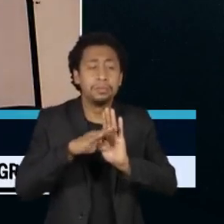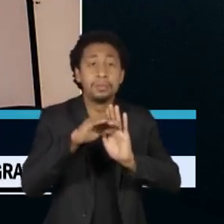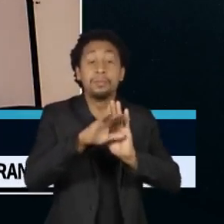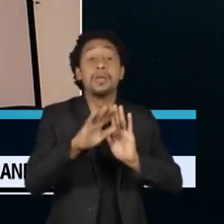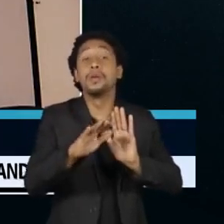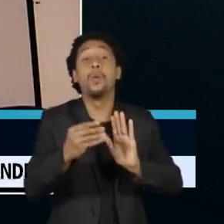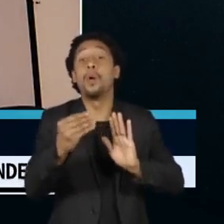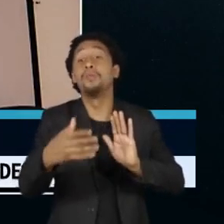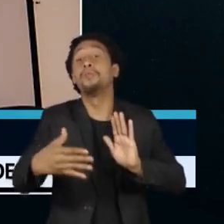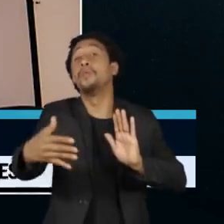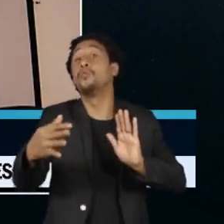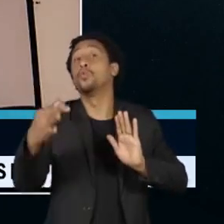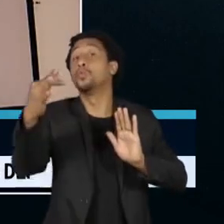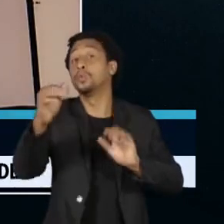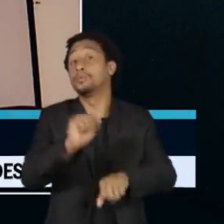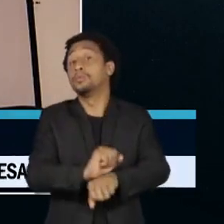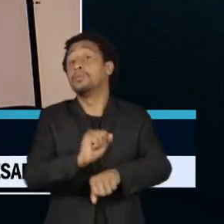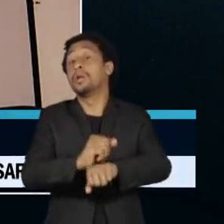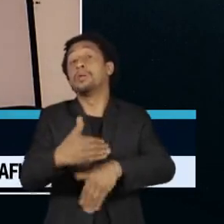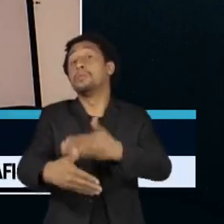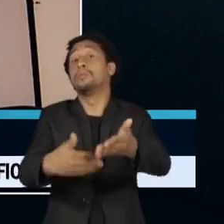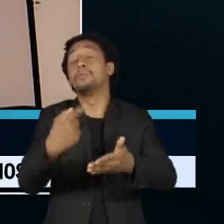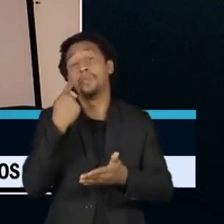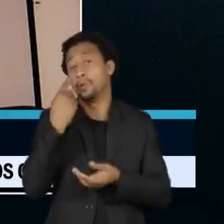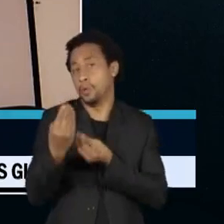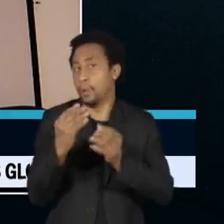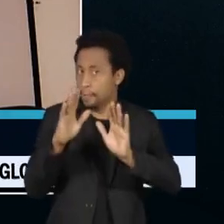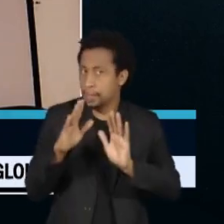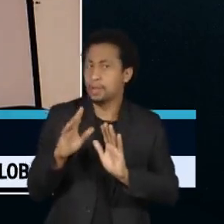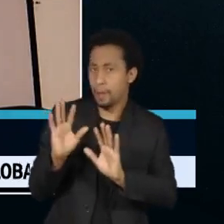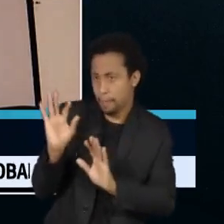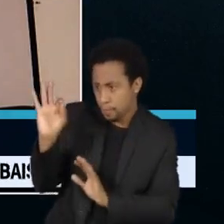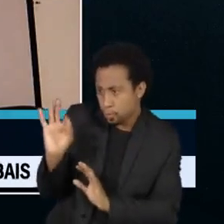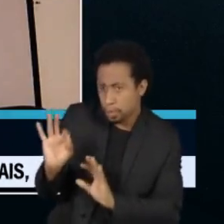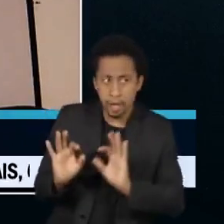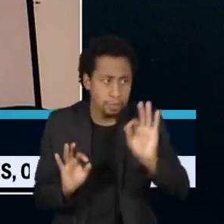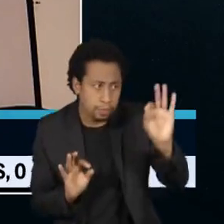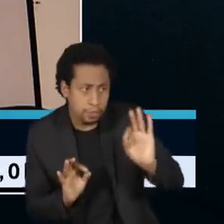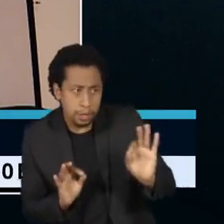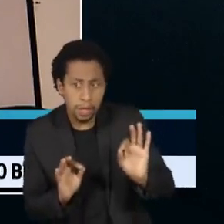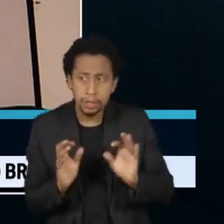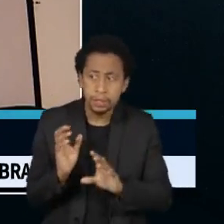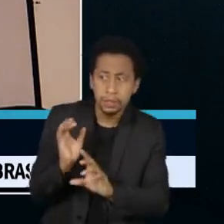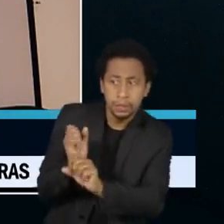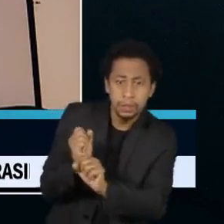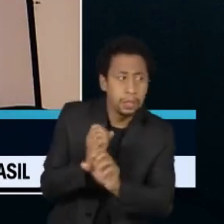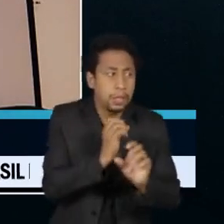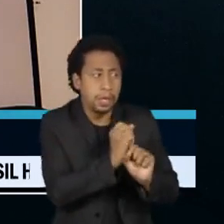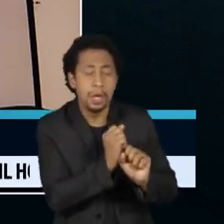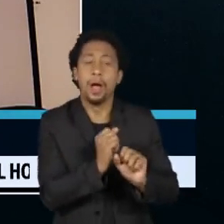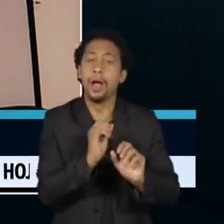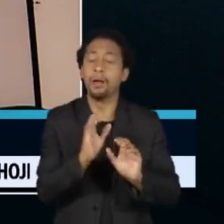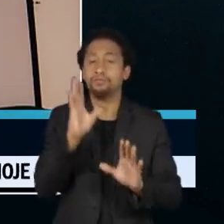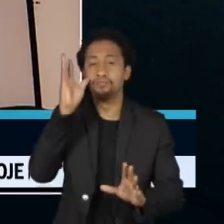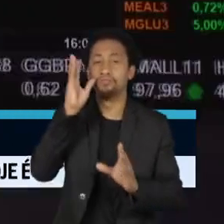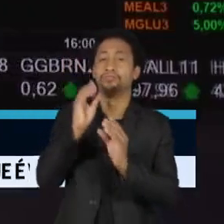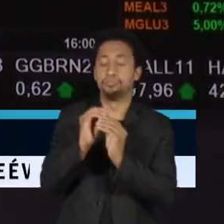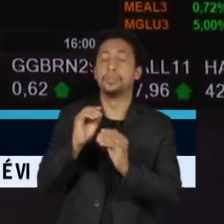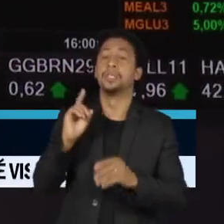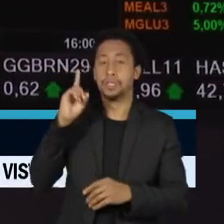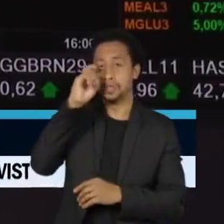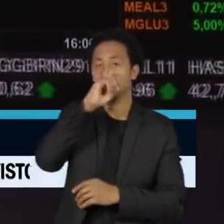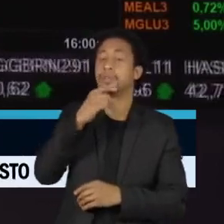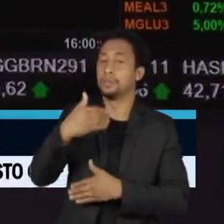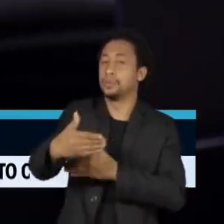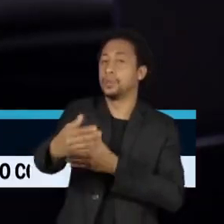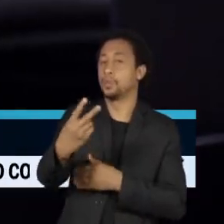passar do tempo. Mas os indicadores já começam a mostrar que teremos dificuldades em 2023.